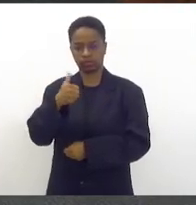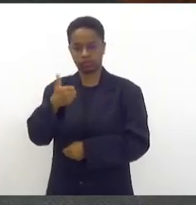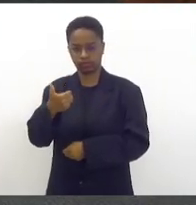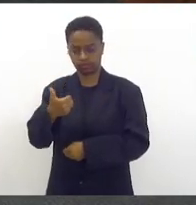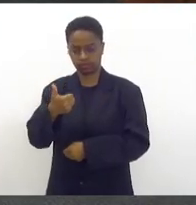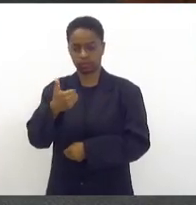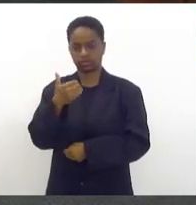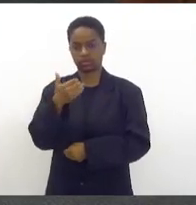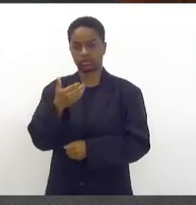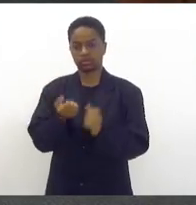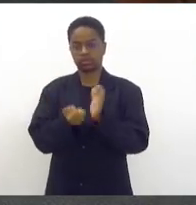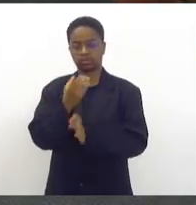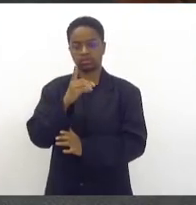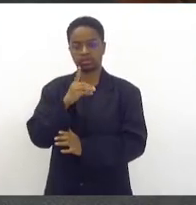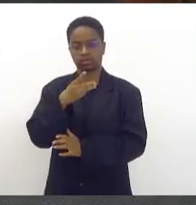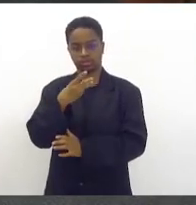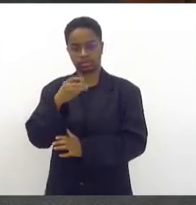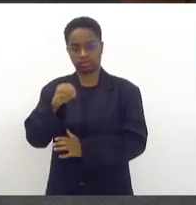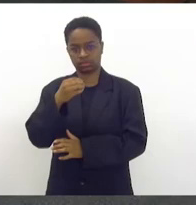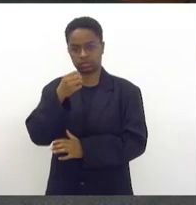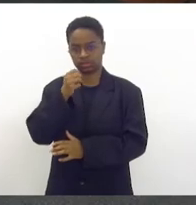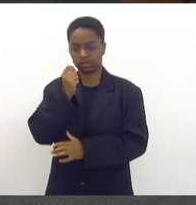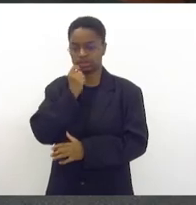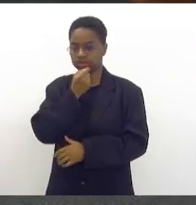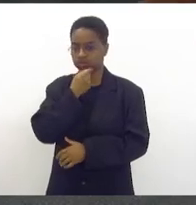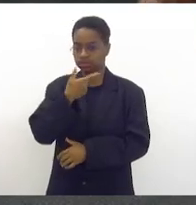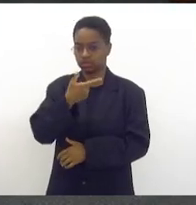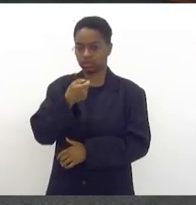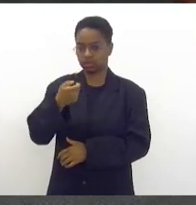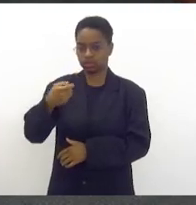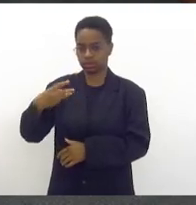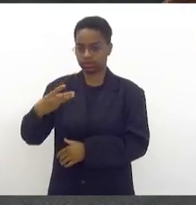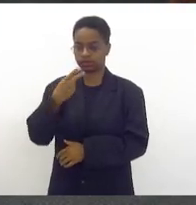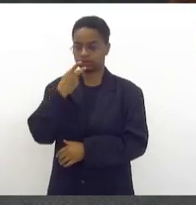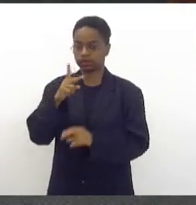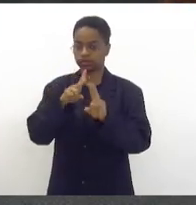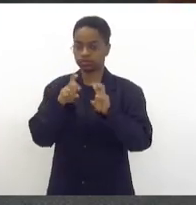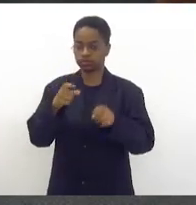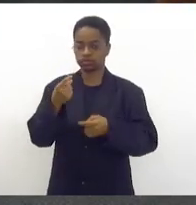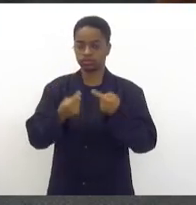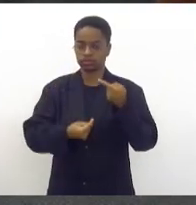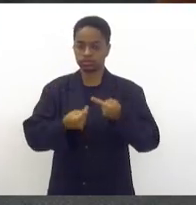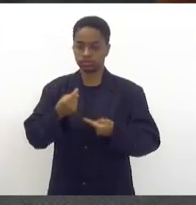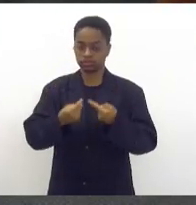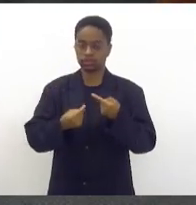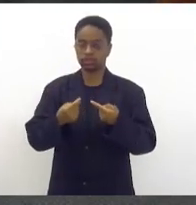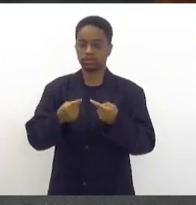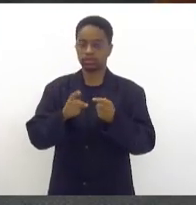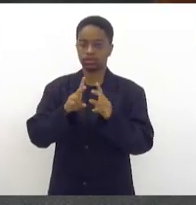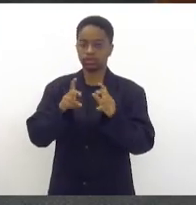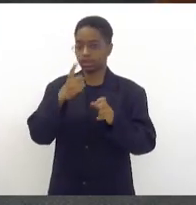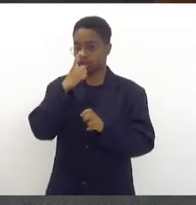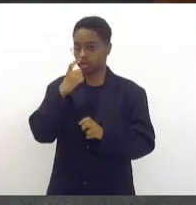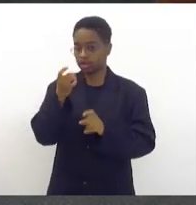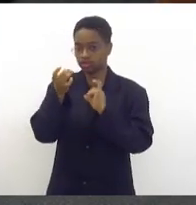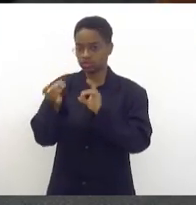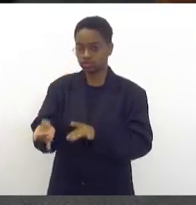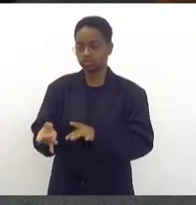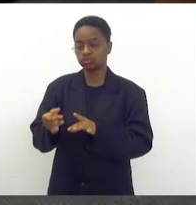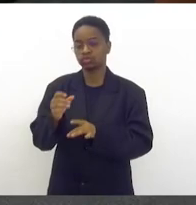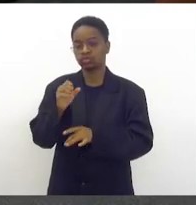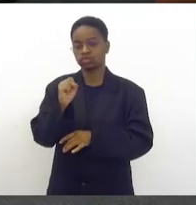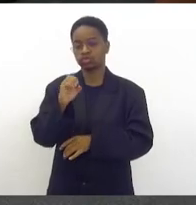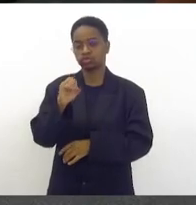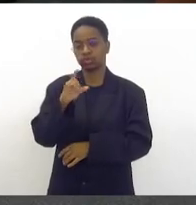30 de setembro de 2003, que dispõe sobre a política estadual de resíduos sólidos e da outras providências. Então, para